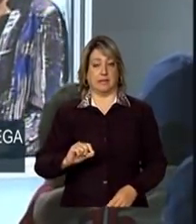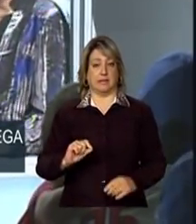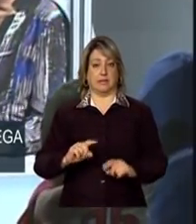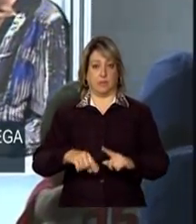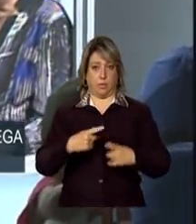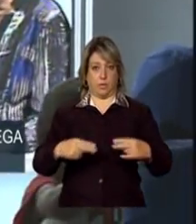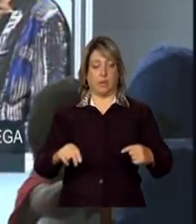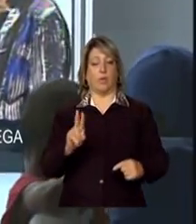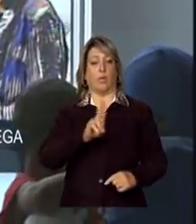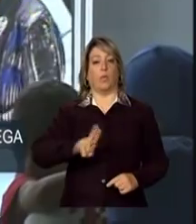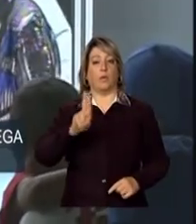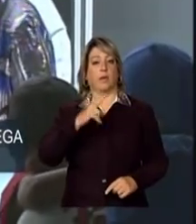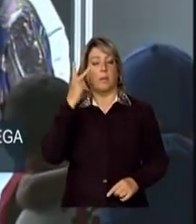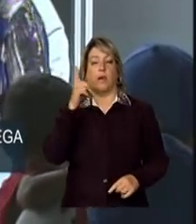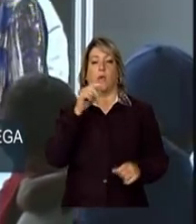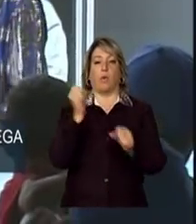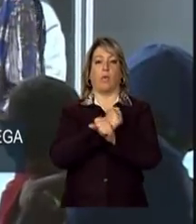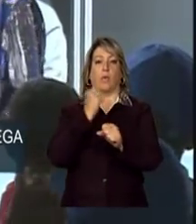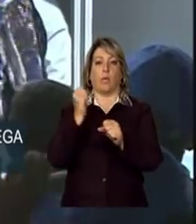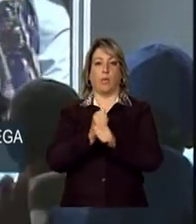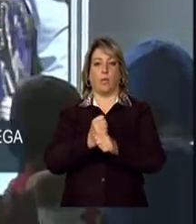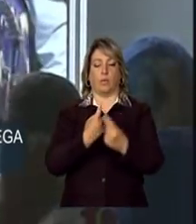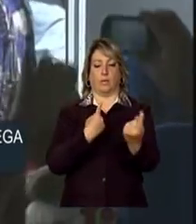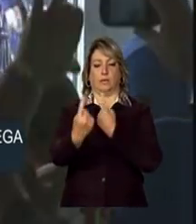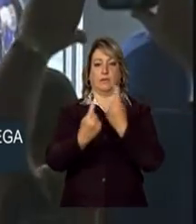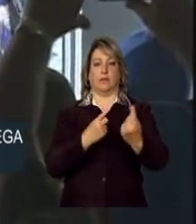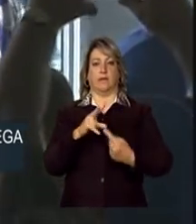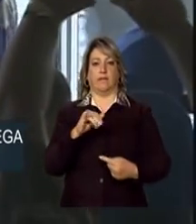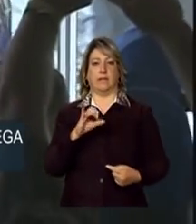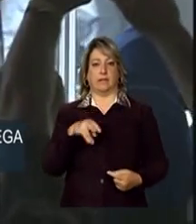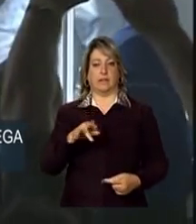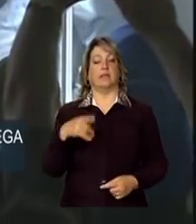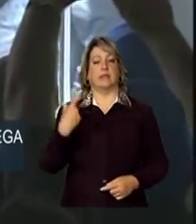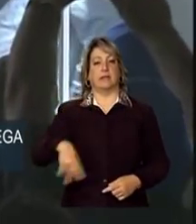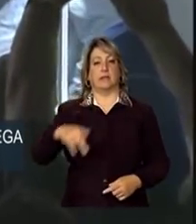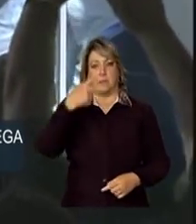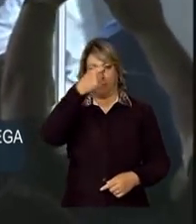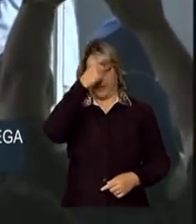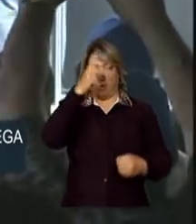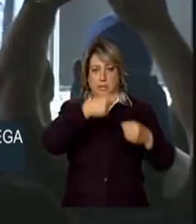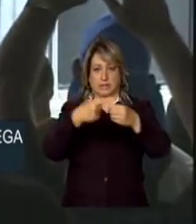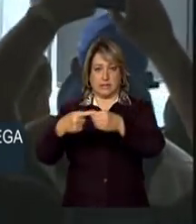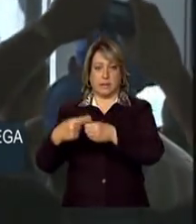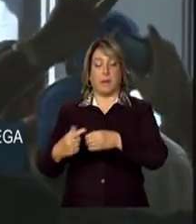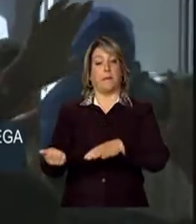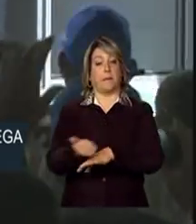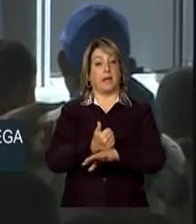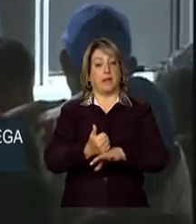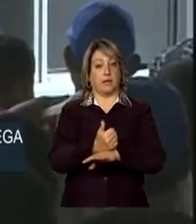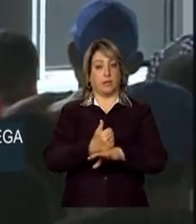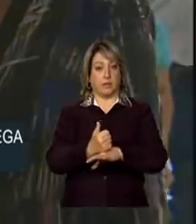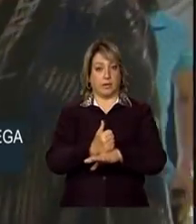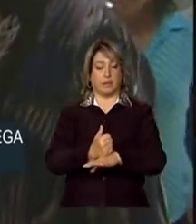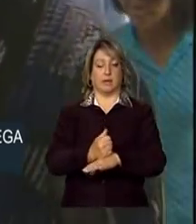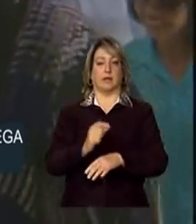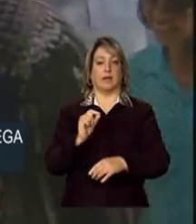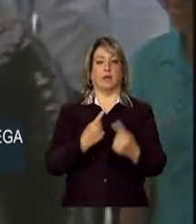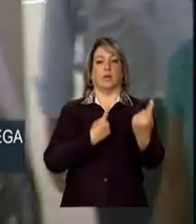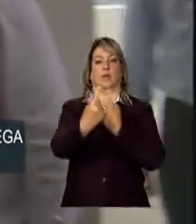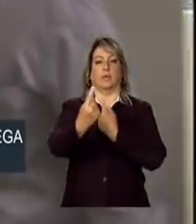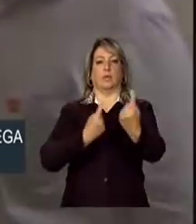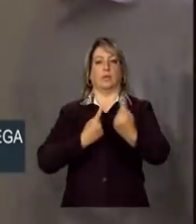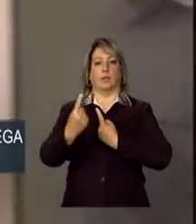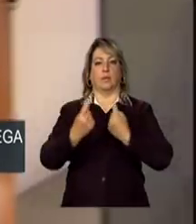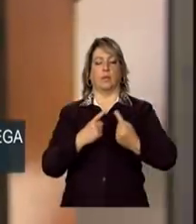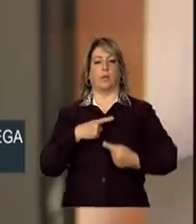usados para a reestruturação de estradas vicinais desses municípios, para melhorar o transporte